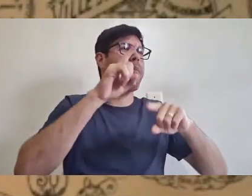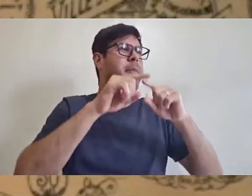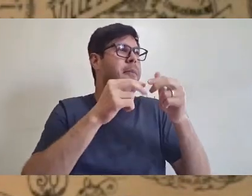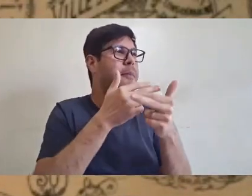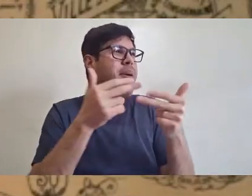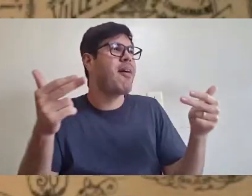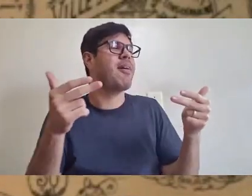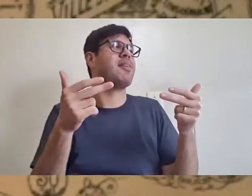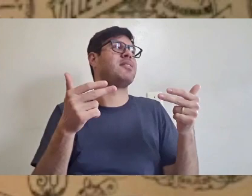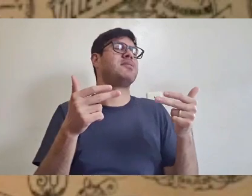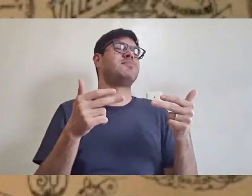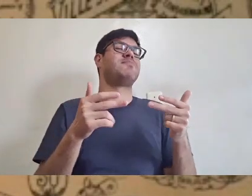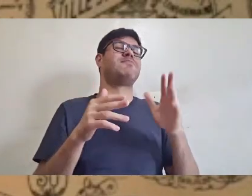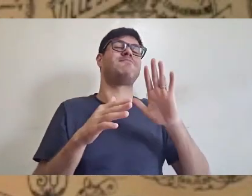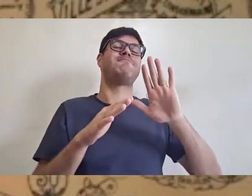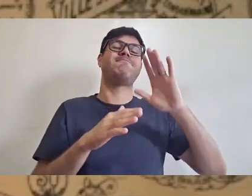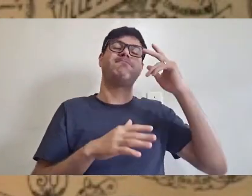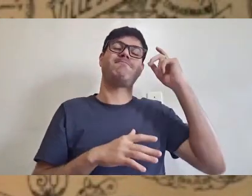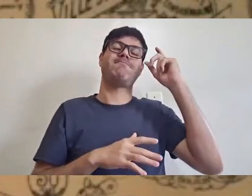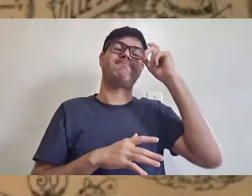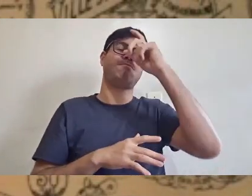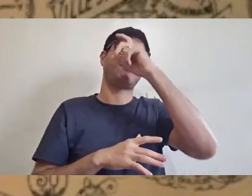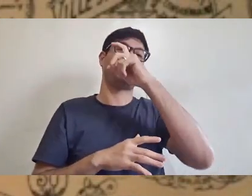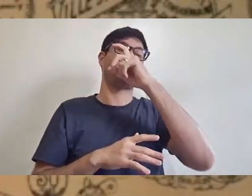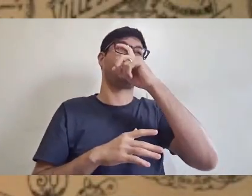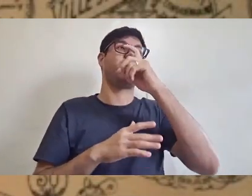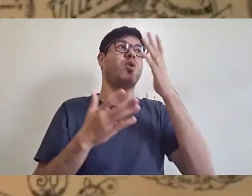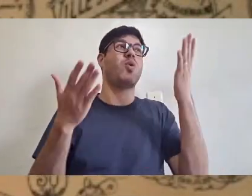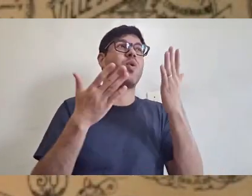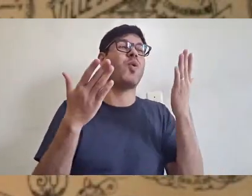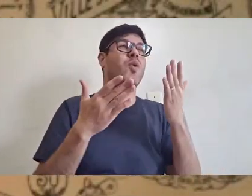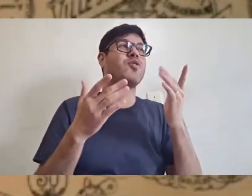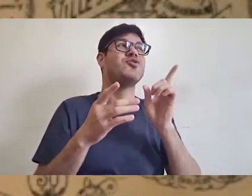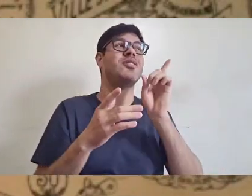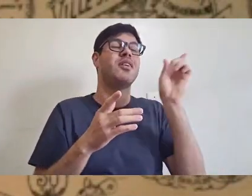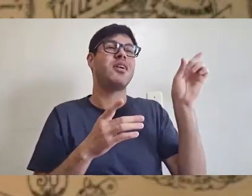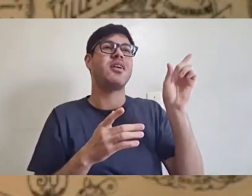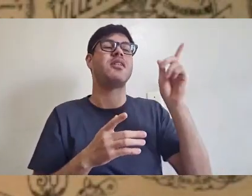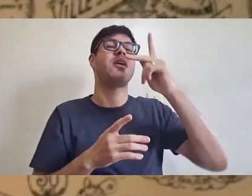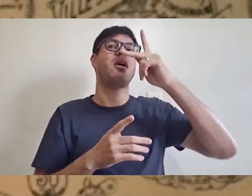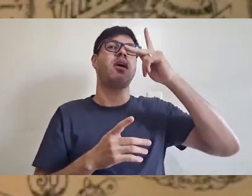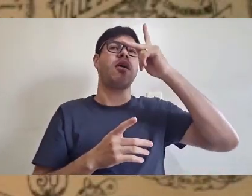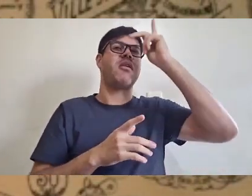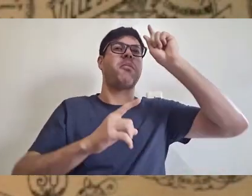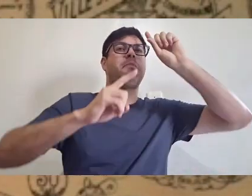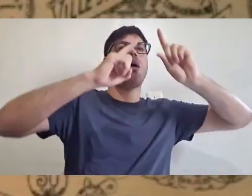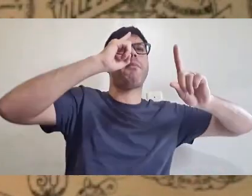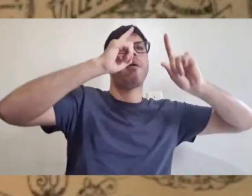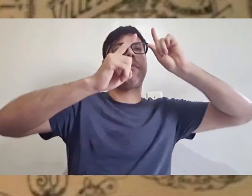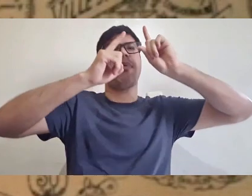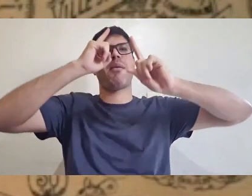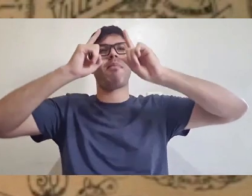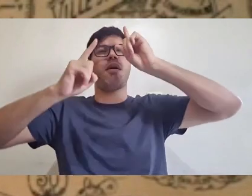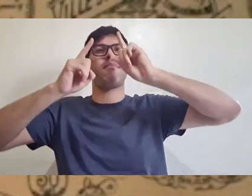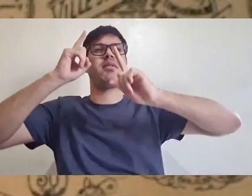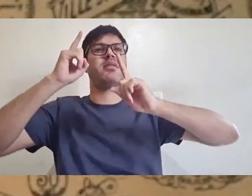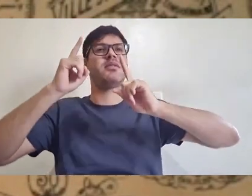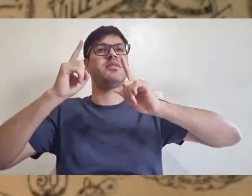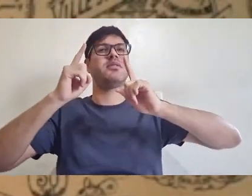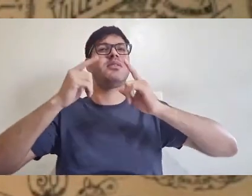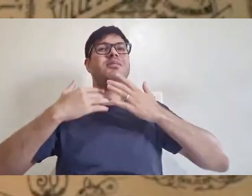maneira que é difícil o prefeito hoje administrar uma cidade